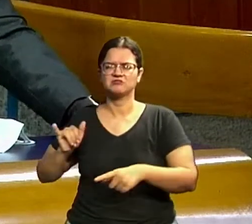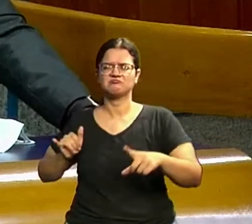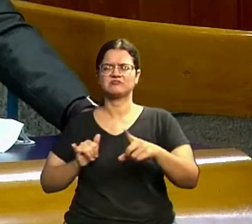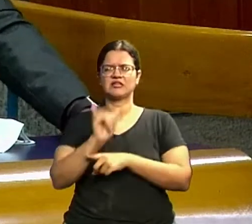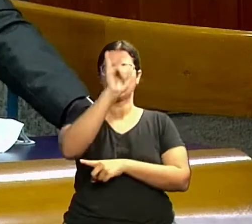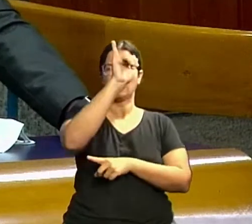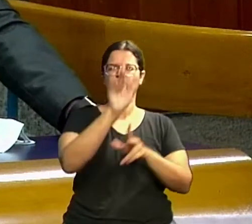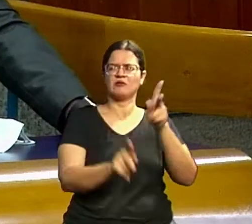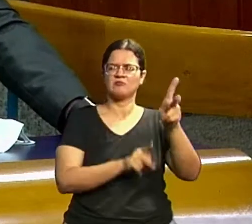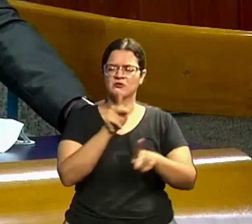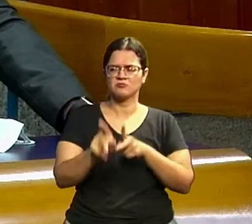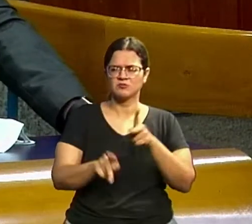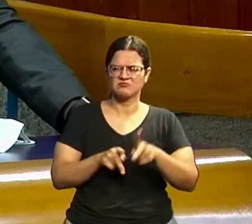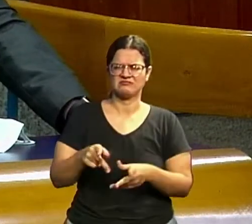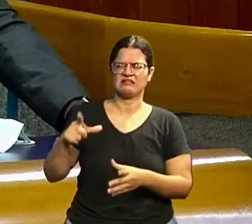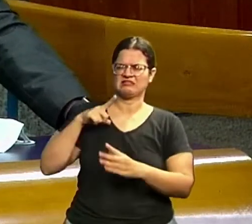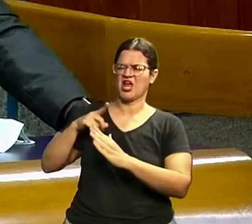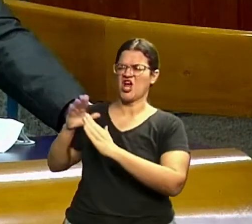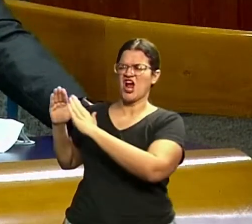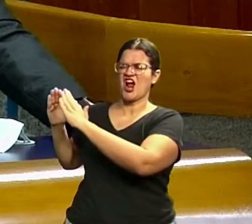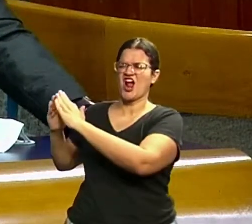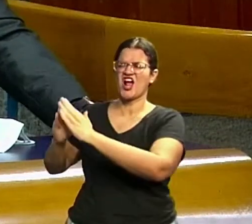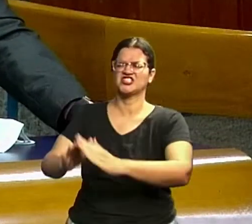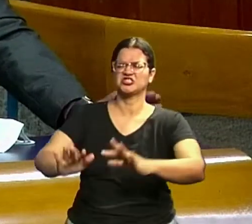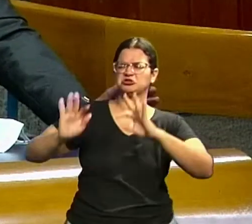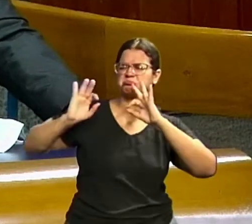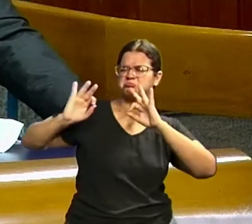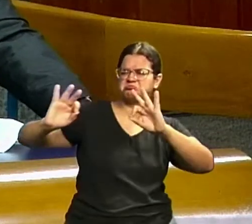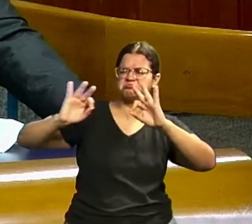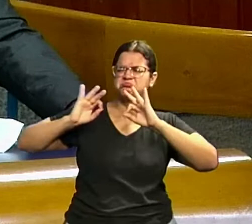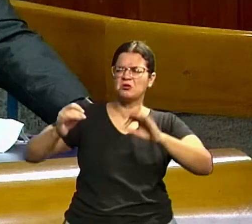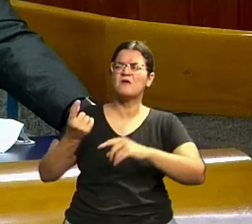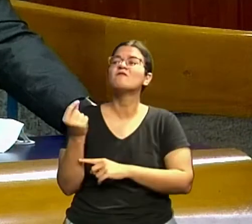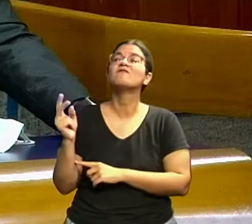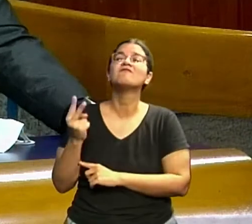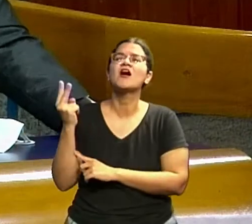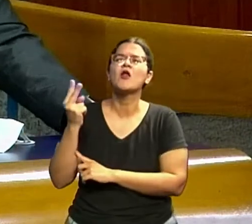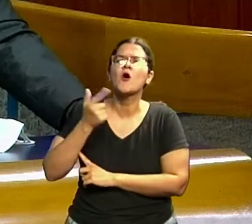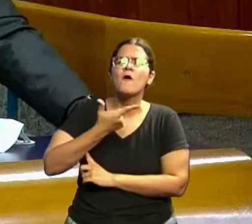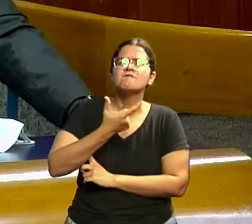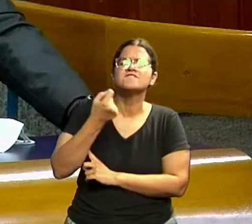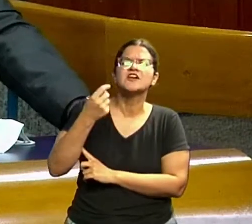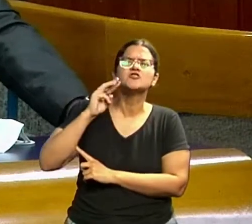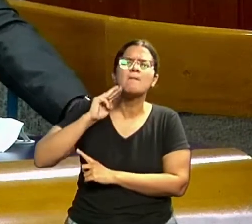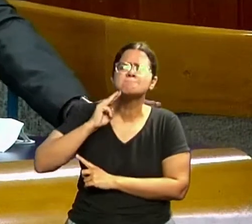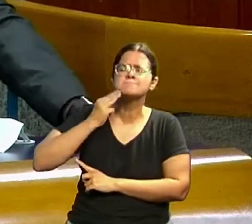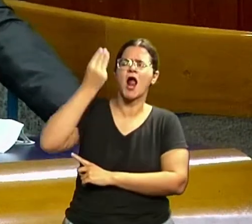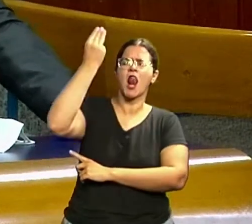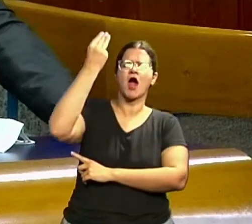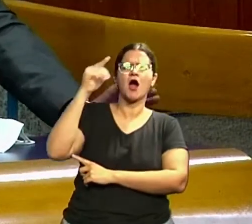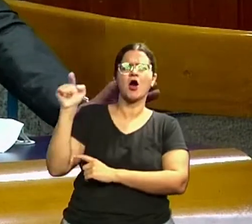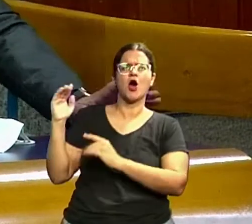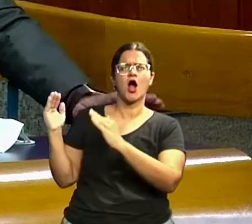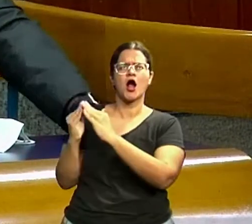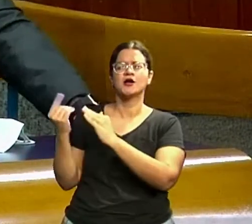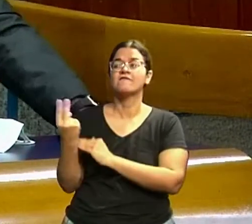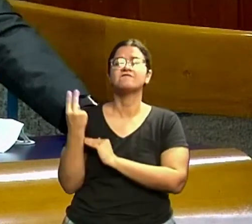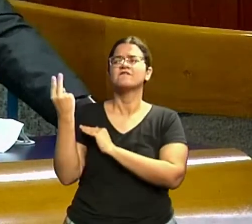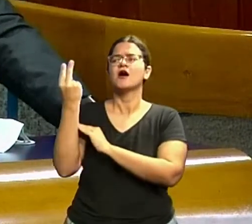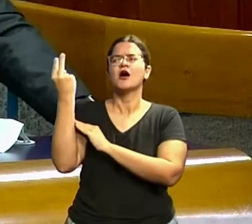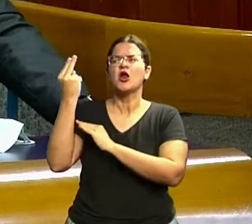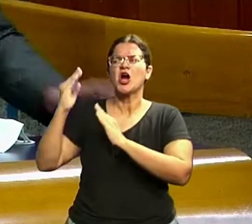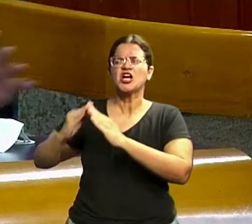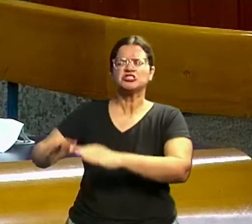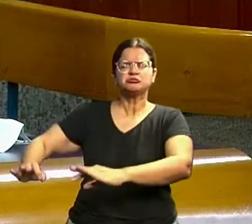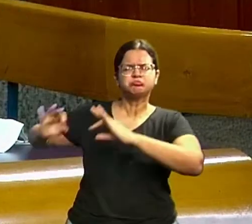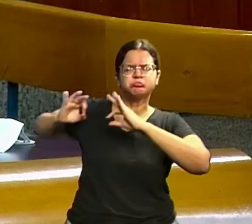povo, onde tem mansões que valem 20 milhões, 20 milhões uma mansão naquele